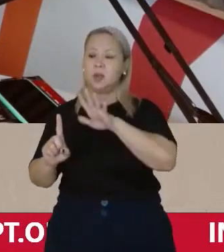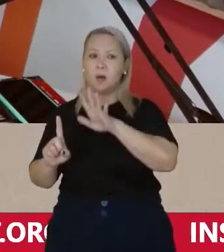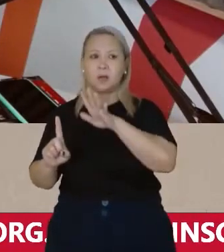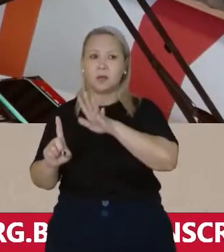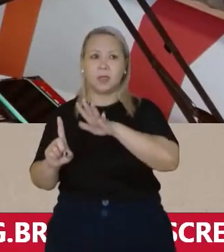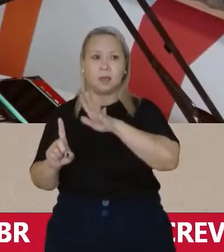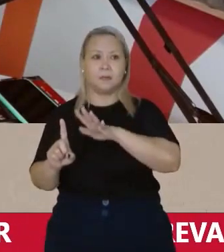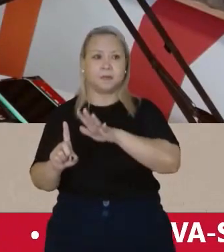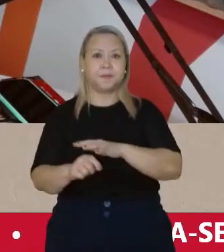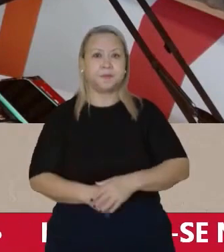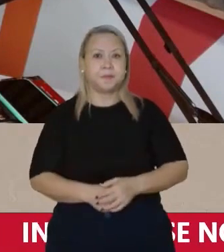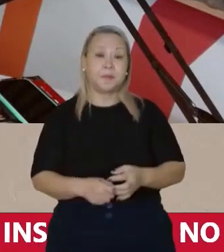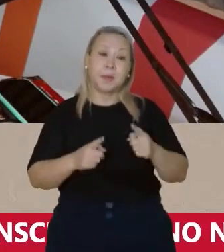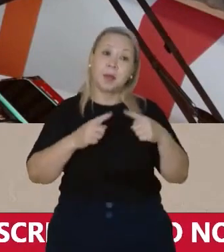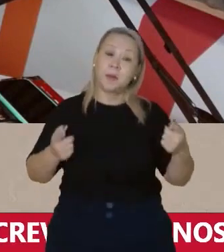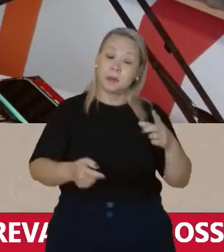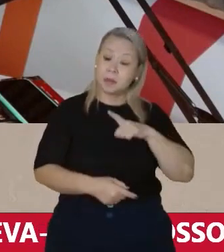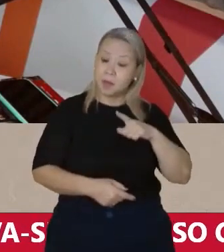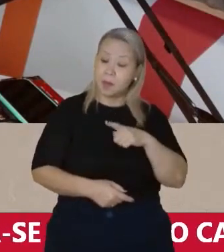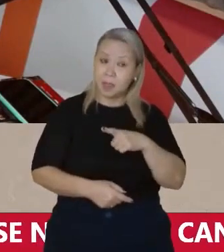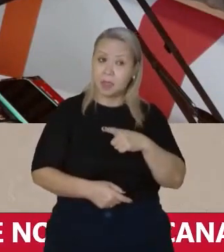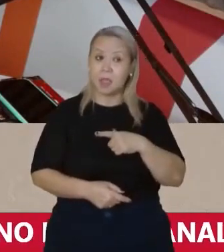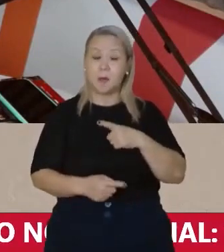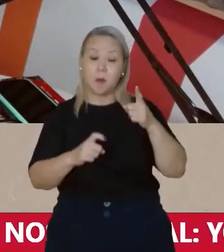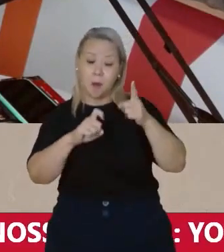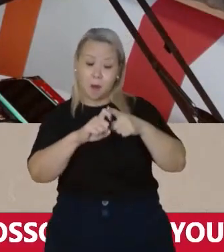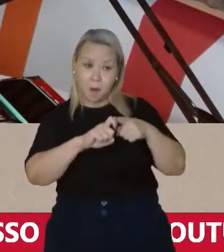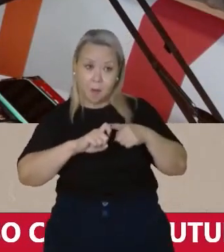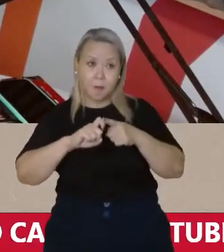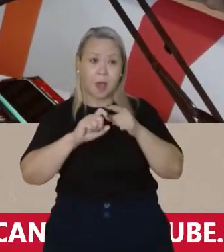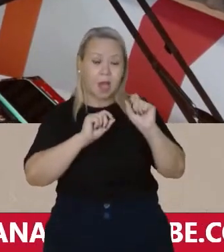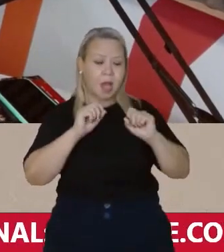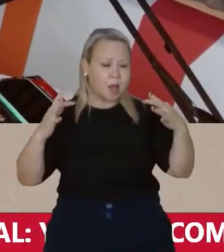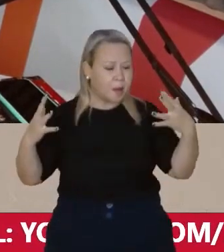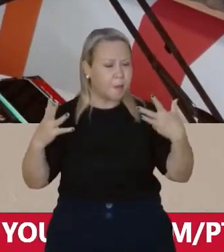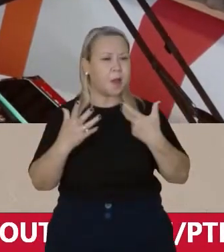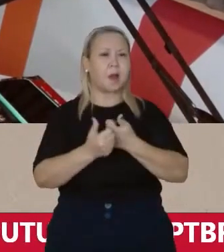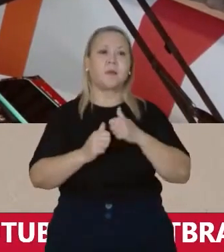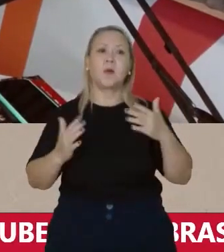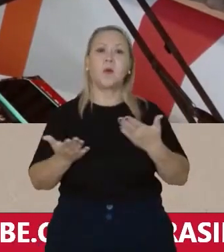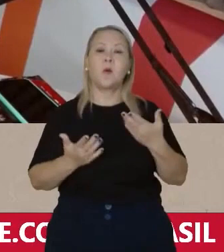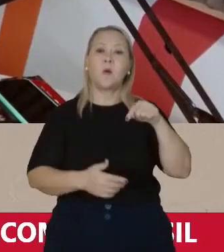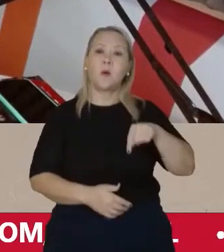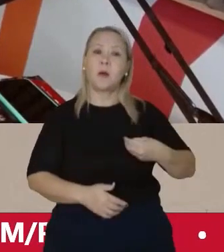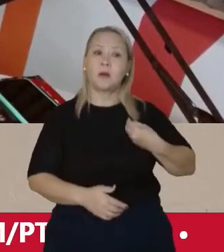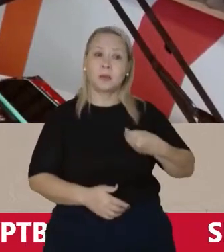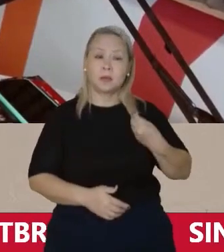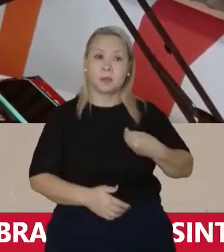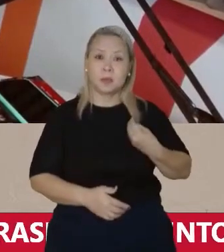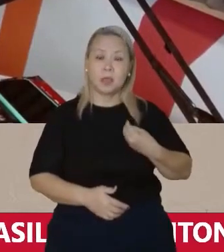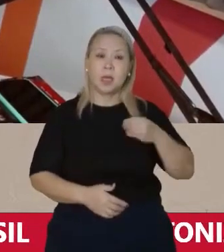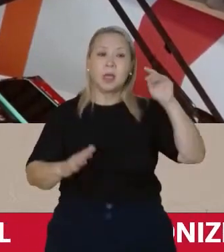é alimento. Nós também temos um médico que é maravilhoso hoje aqui, que tinha um